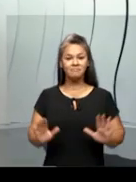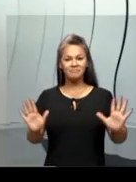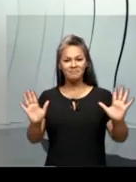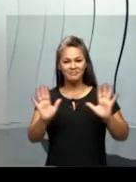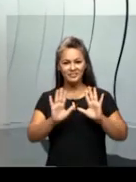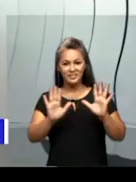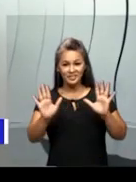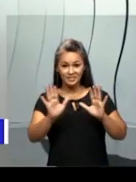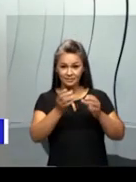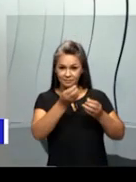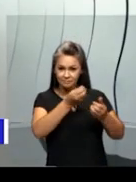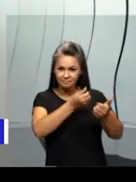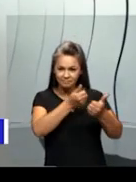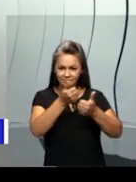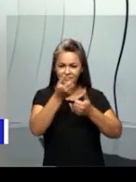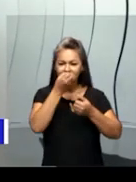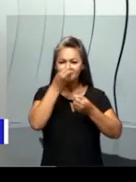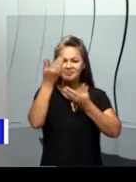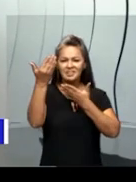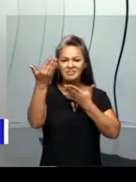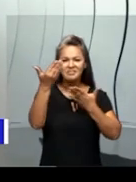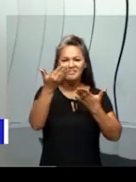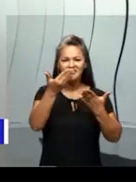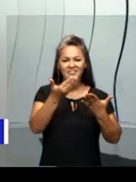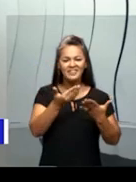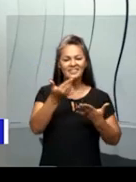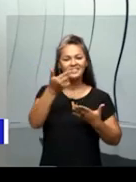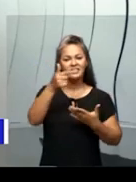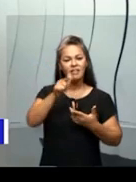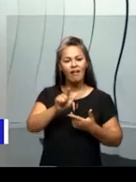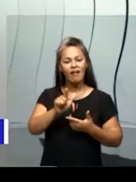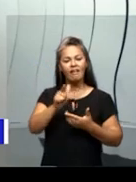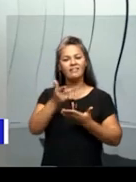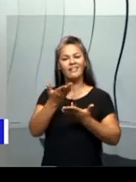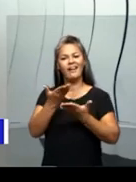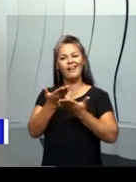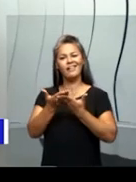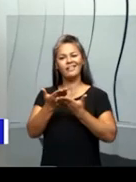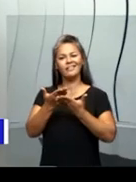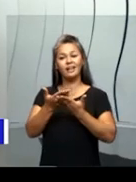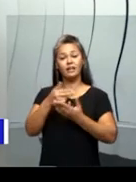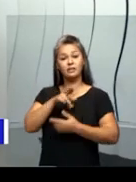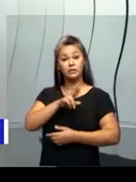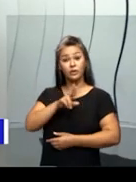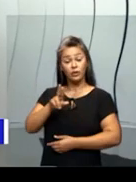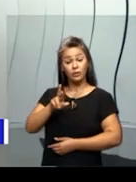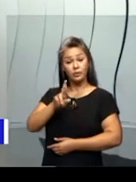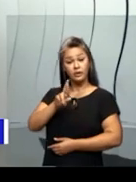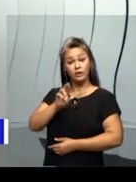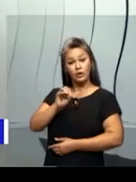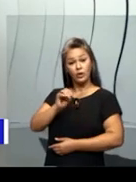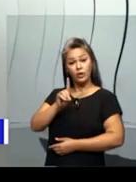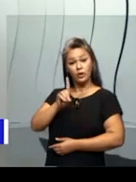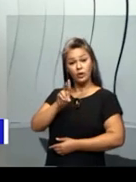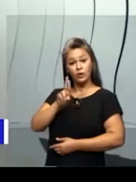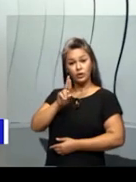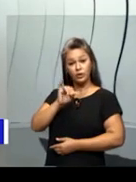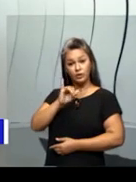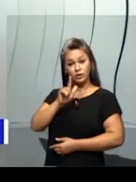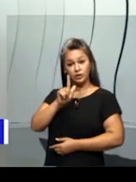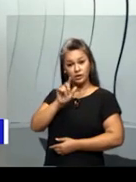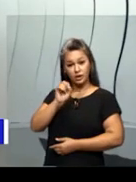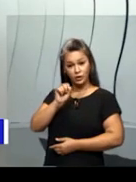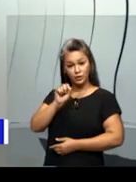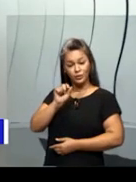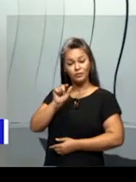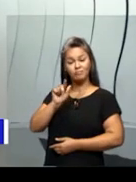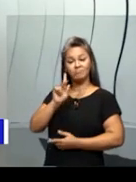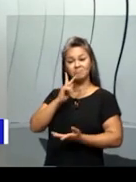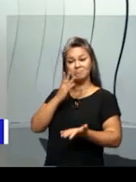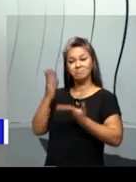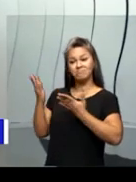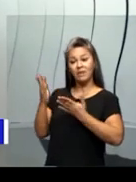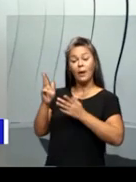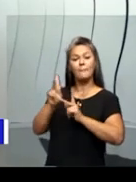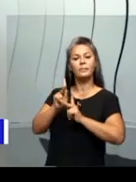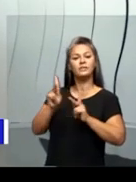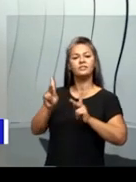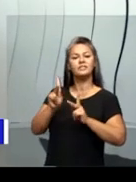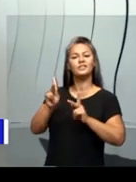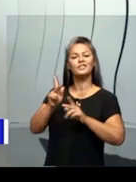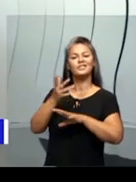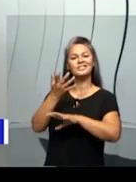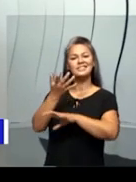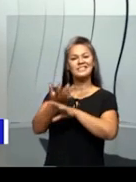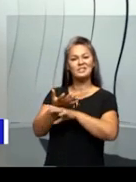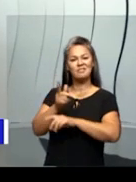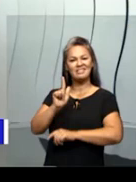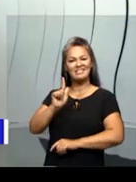Olá, aluno! Seja bem-vindo para mais uma aula. Meu nome é Rodrigo, sou professor de Geografia e irei conduzir